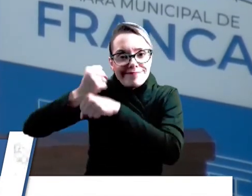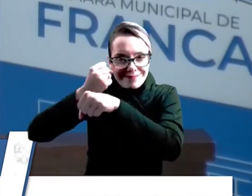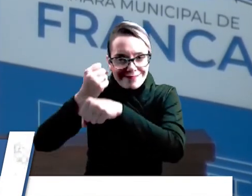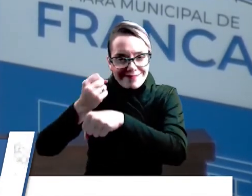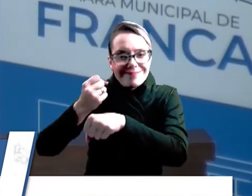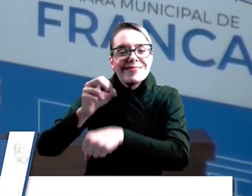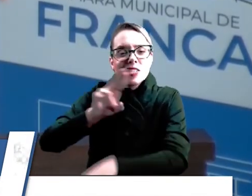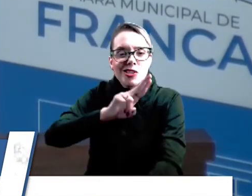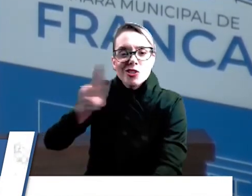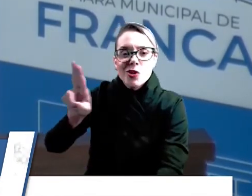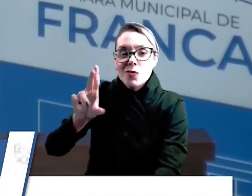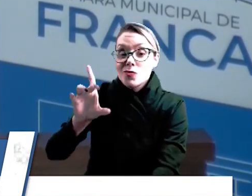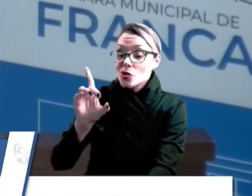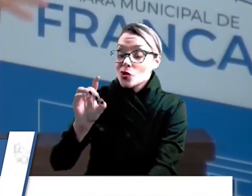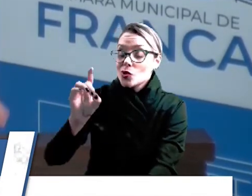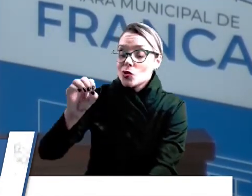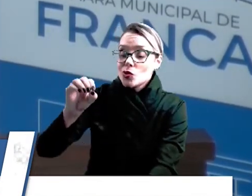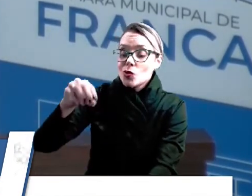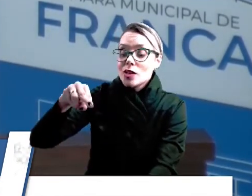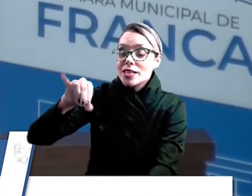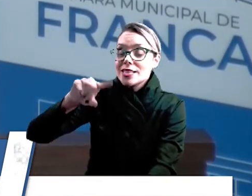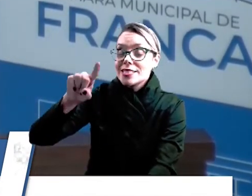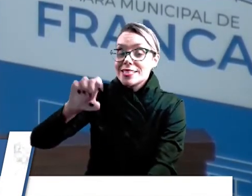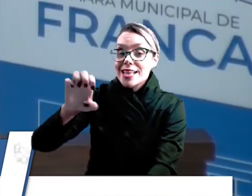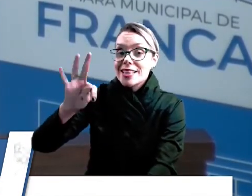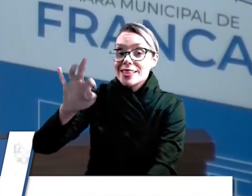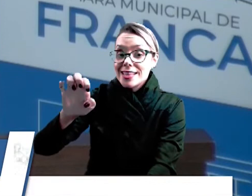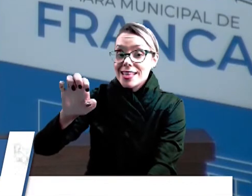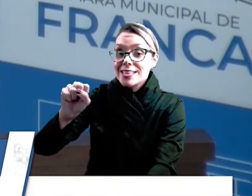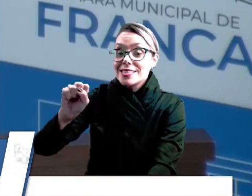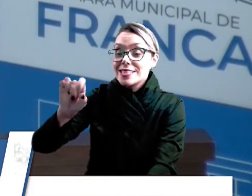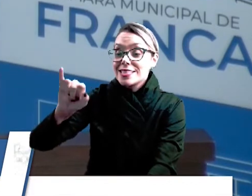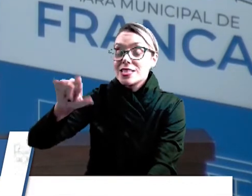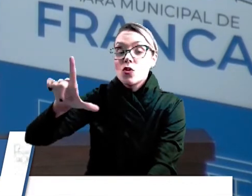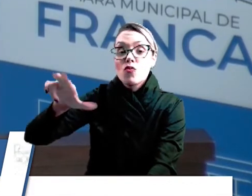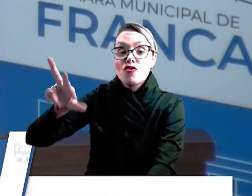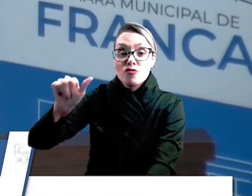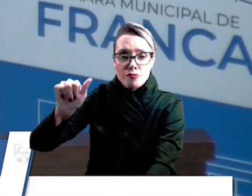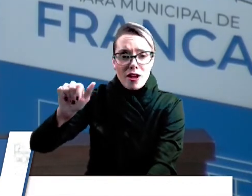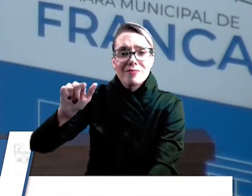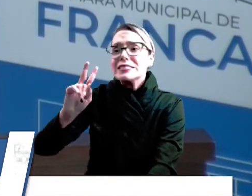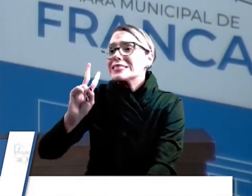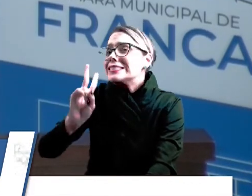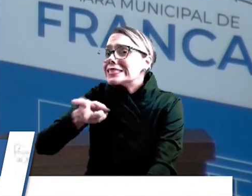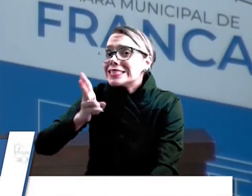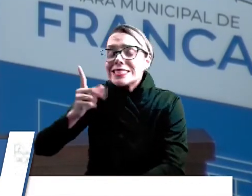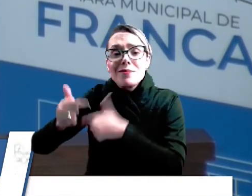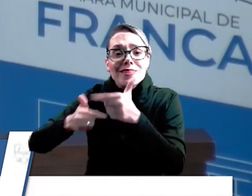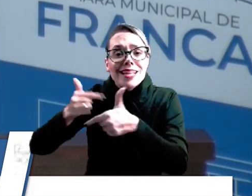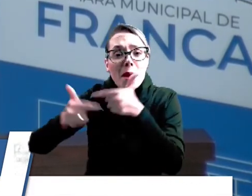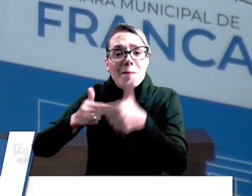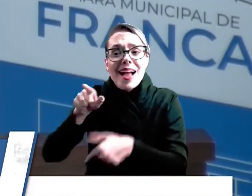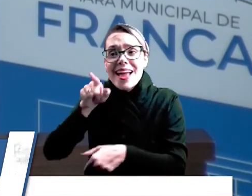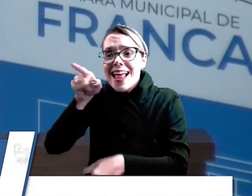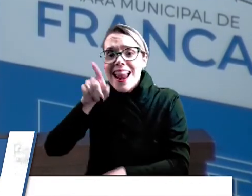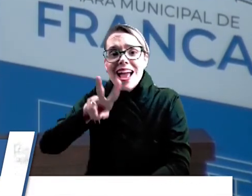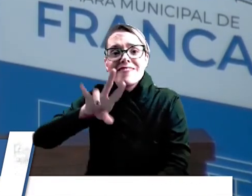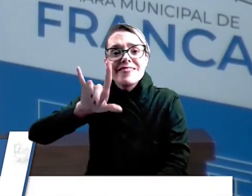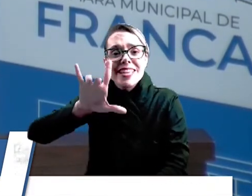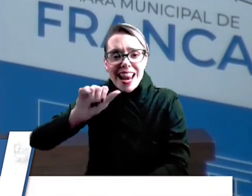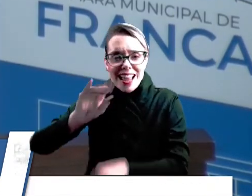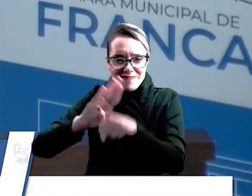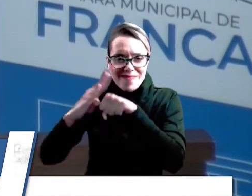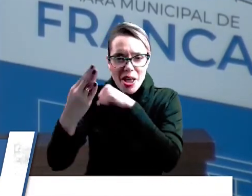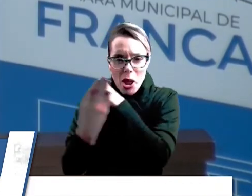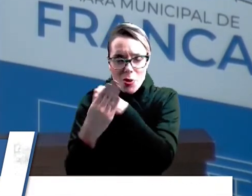um amigo nosso, uma pessoa que sempre trabalhou pela nossa comunidade lá na Vila São Sebastião. Então, nós estamos cumprindo com o